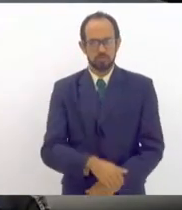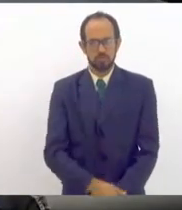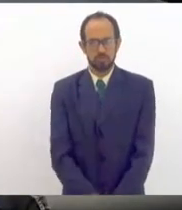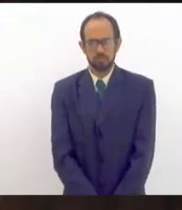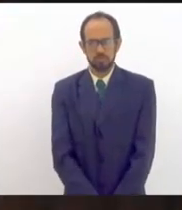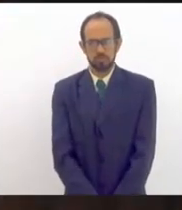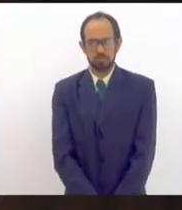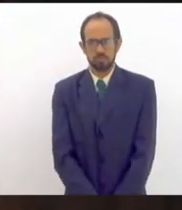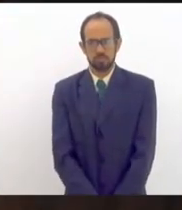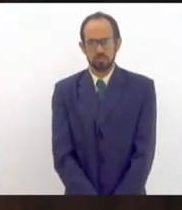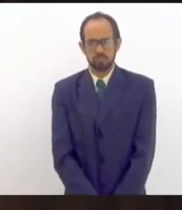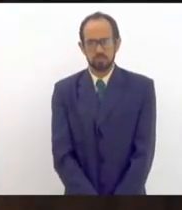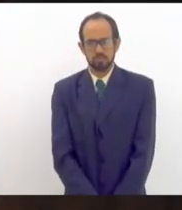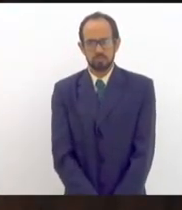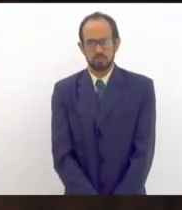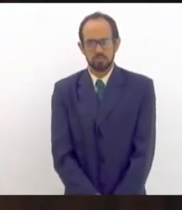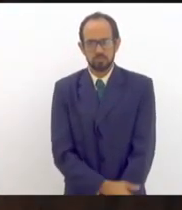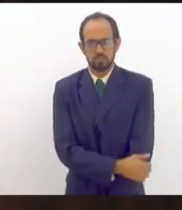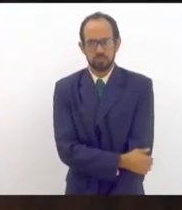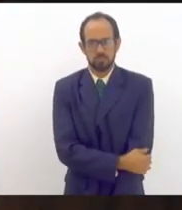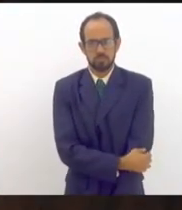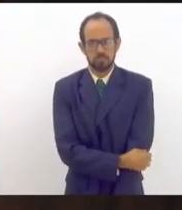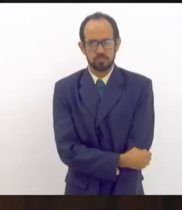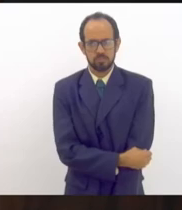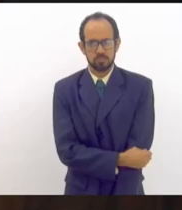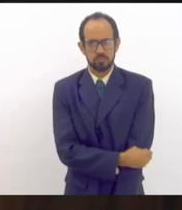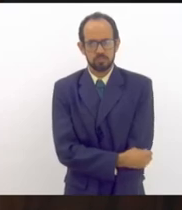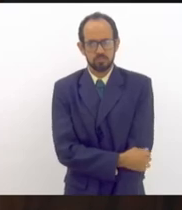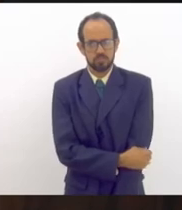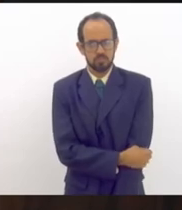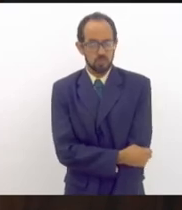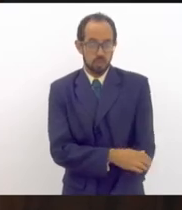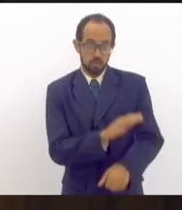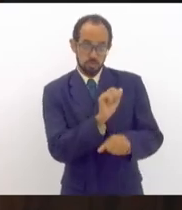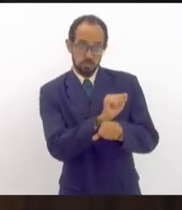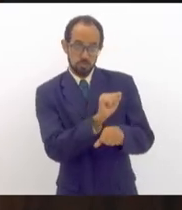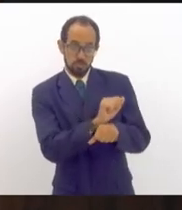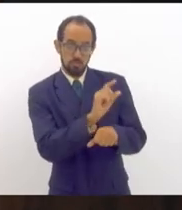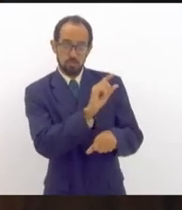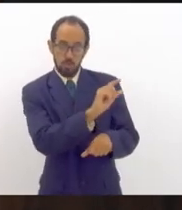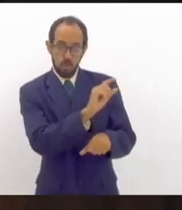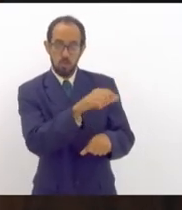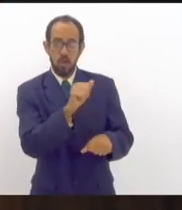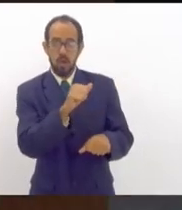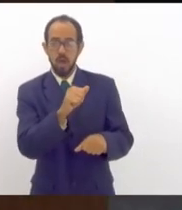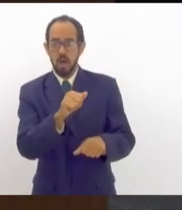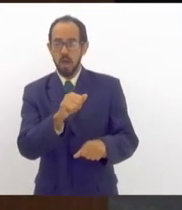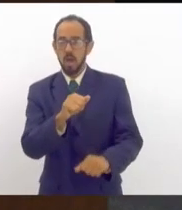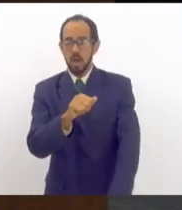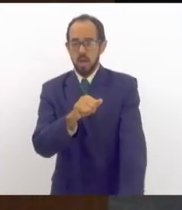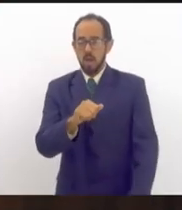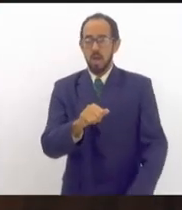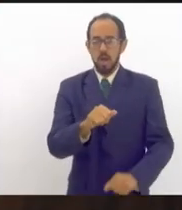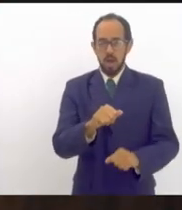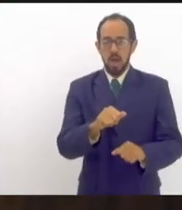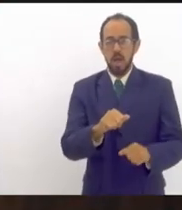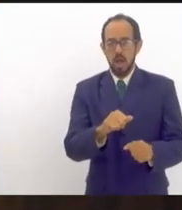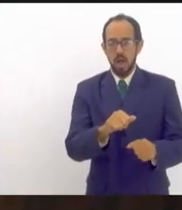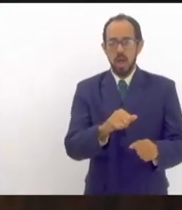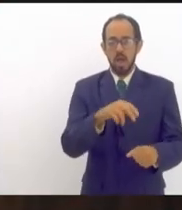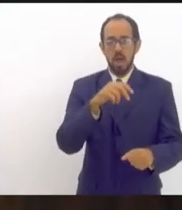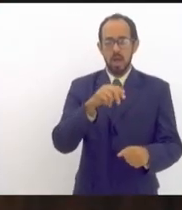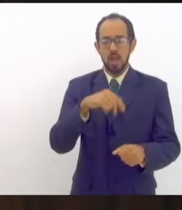Deputado só um minuto a deputada pediu orientação de bancada e ela ela caminhando o